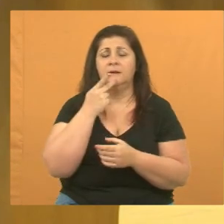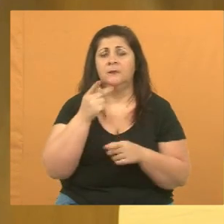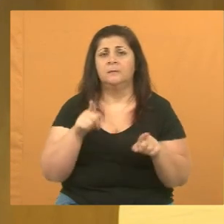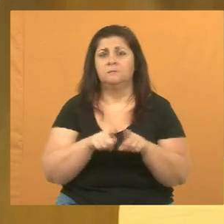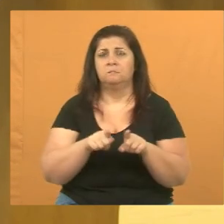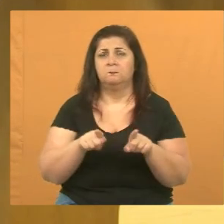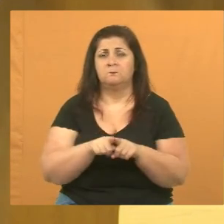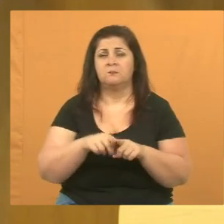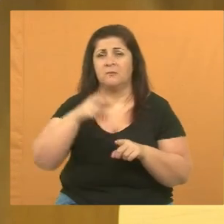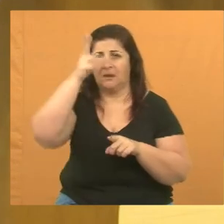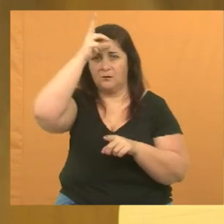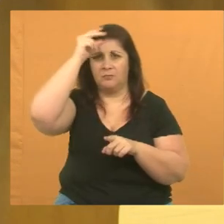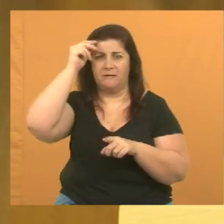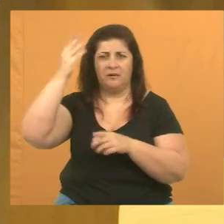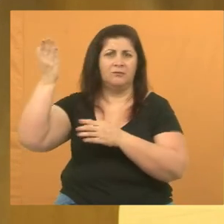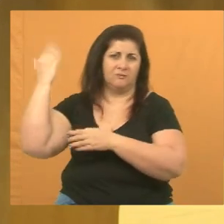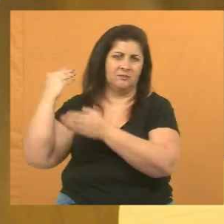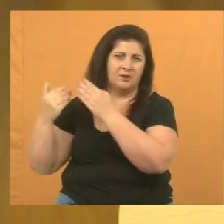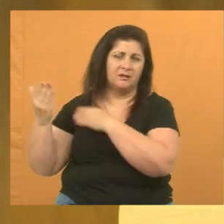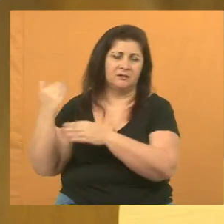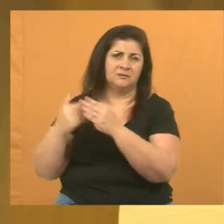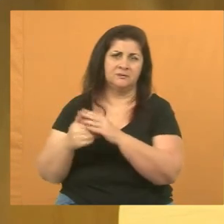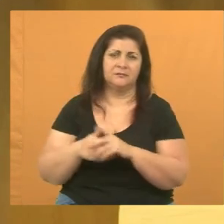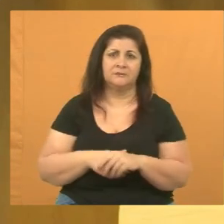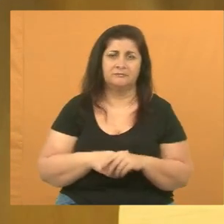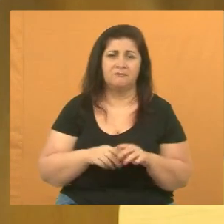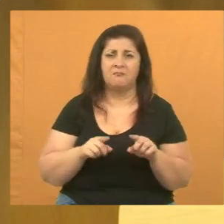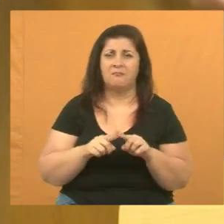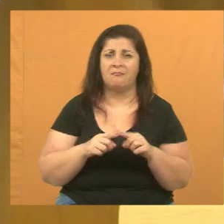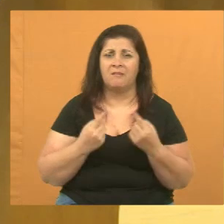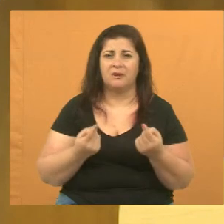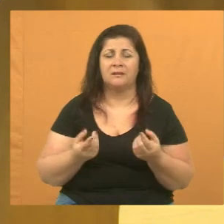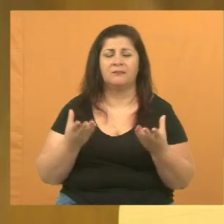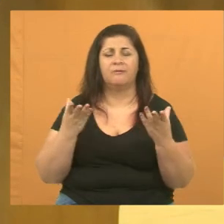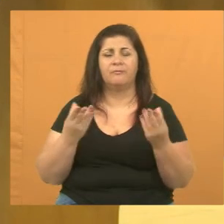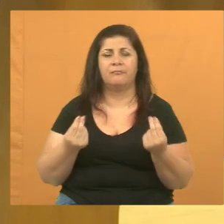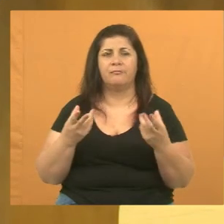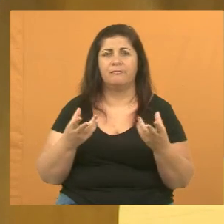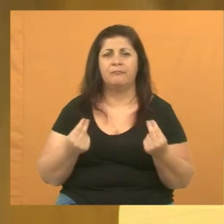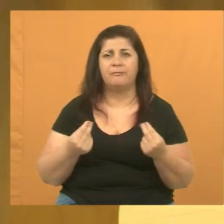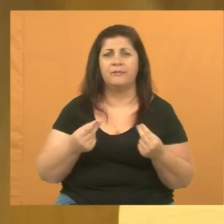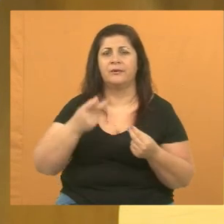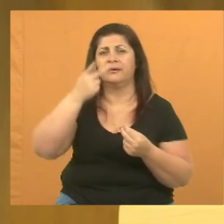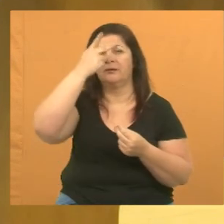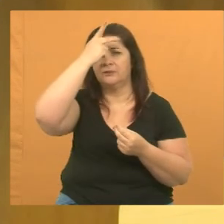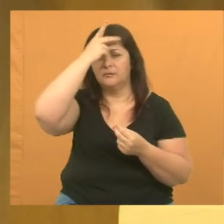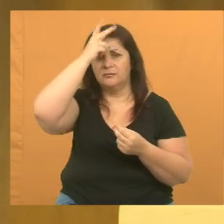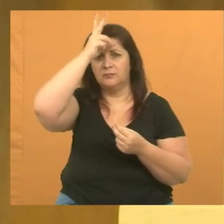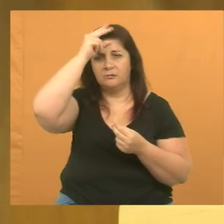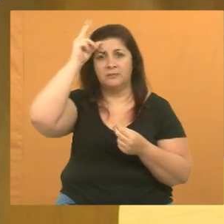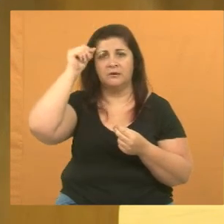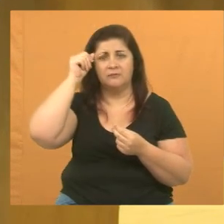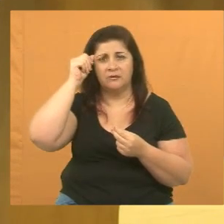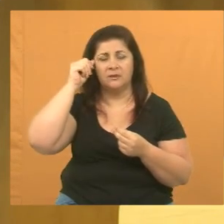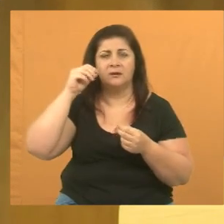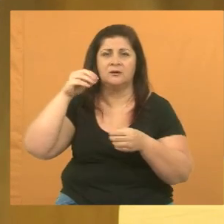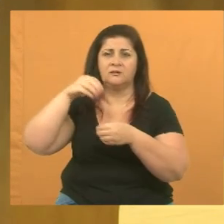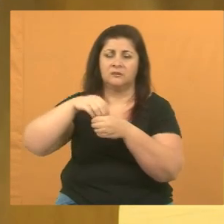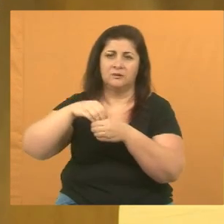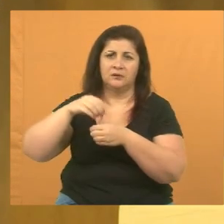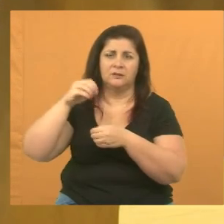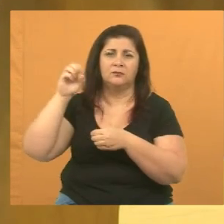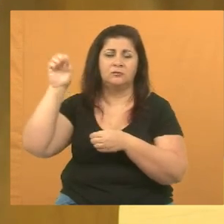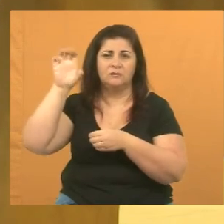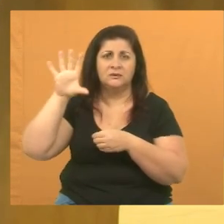dos prefeitos que passou na cidade de Jacareí, mas são vários prefeitos do nosso estado e do nosso município do